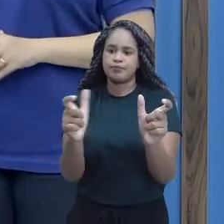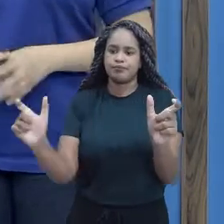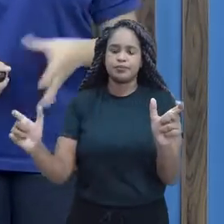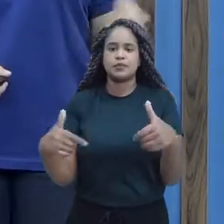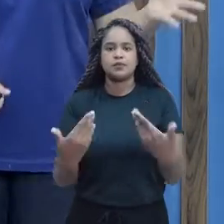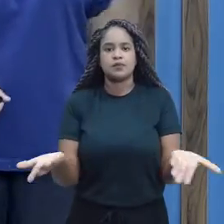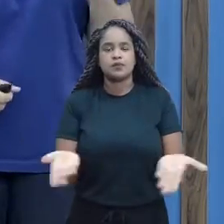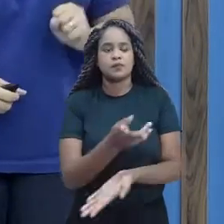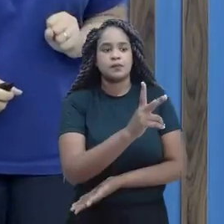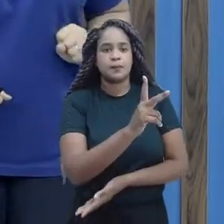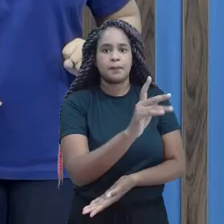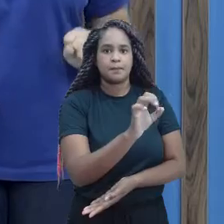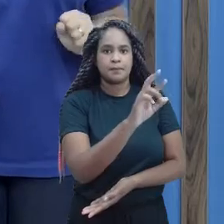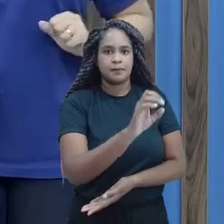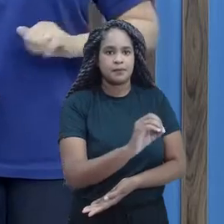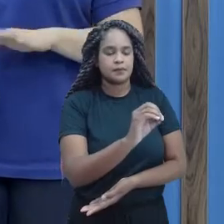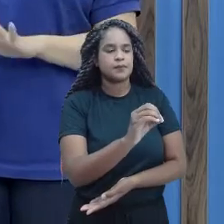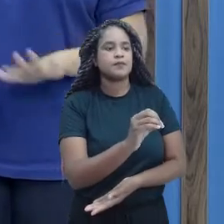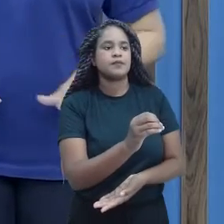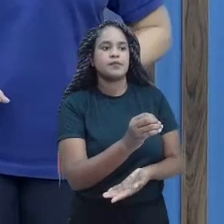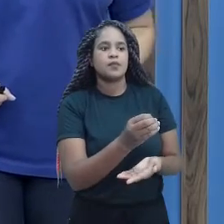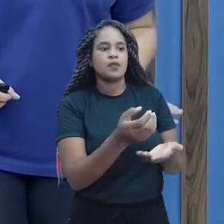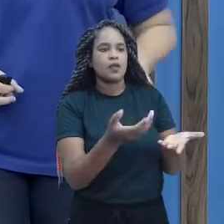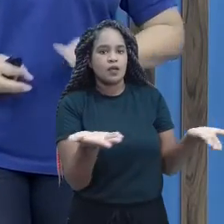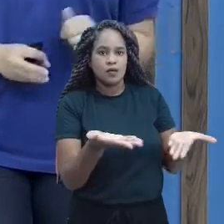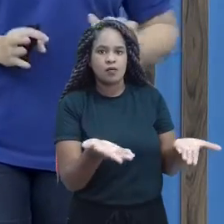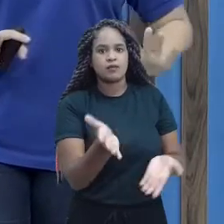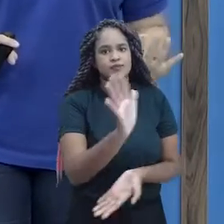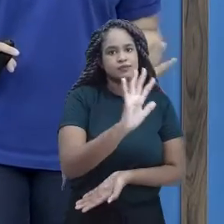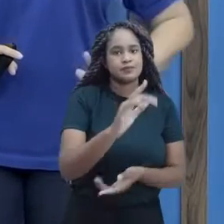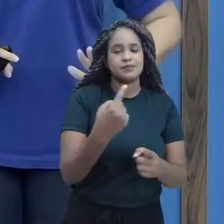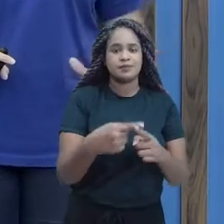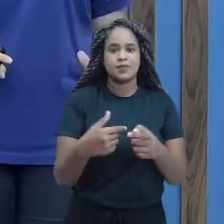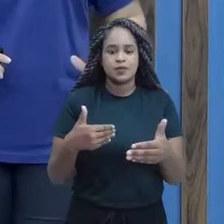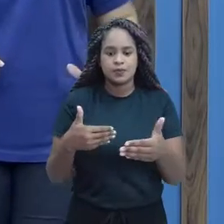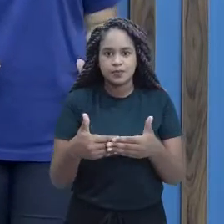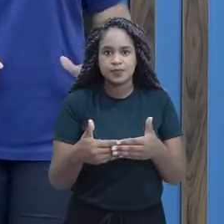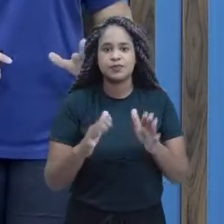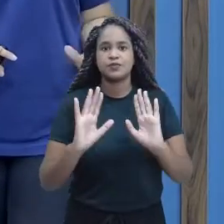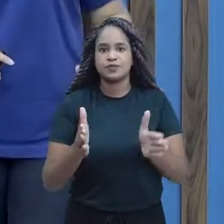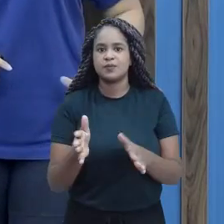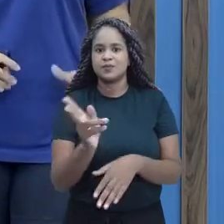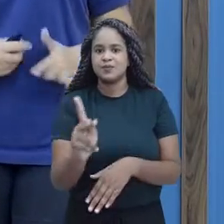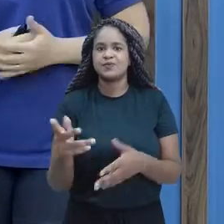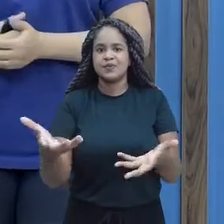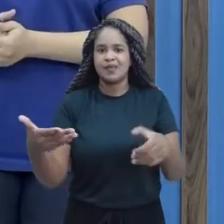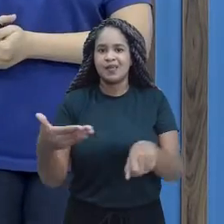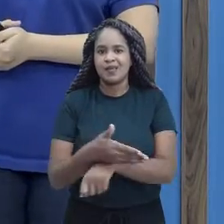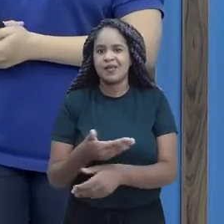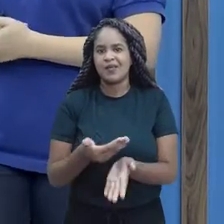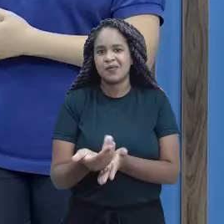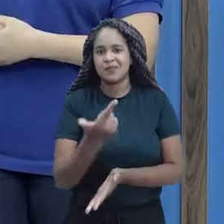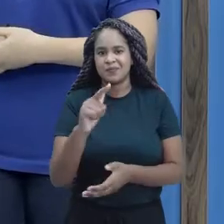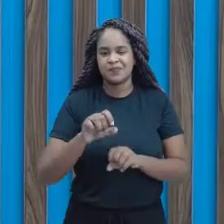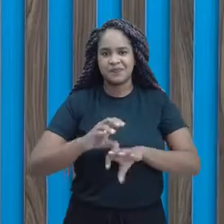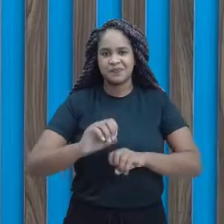Deixa eu passar aqui para o professor Pedro para ele se despedir rapidinho, e a gente já tem professor Massa ali querendo entrar na sala, tá